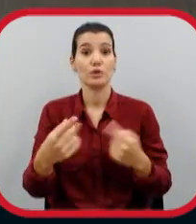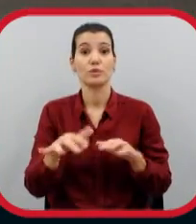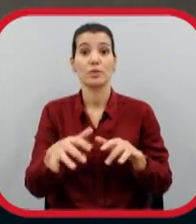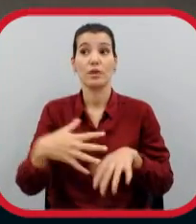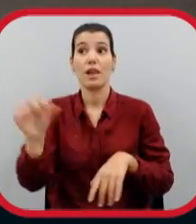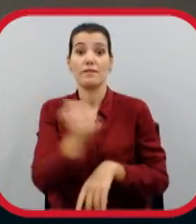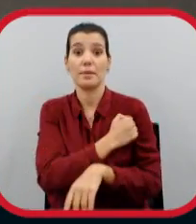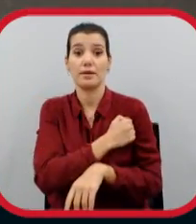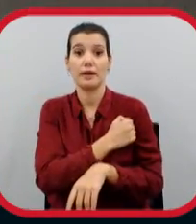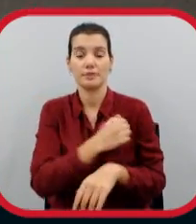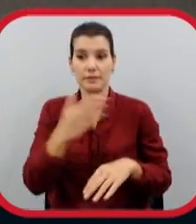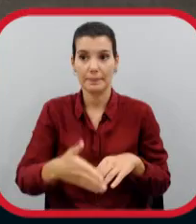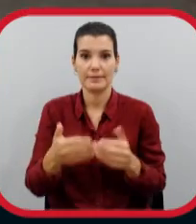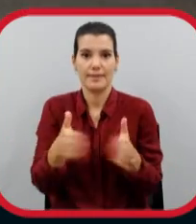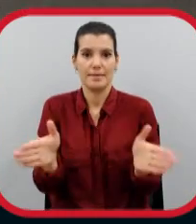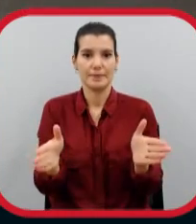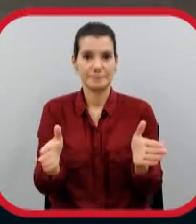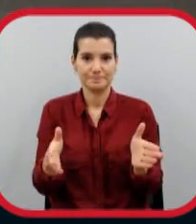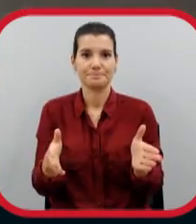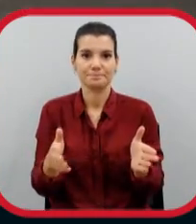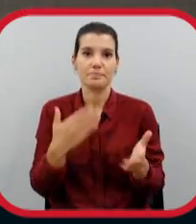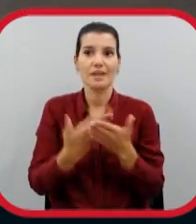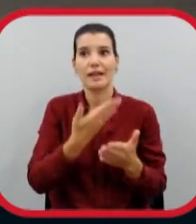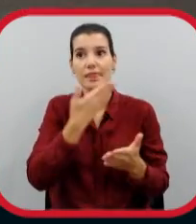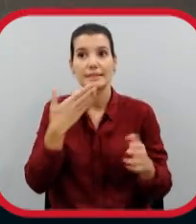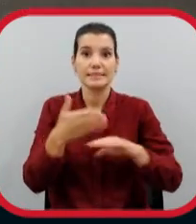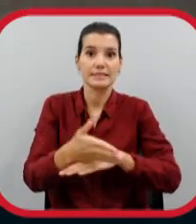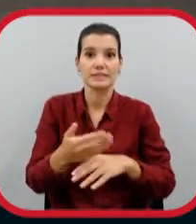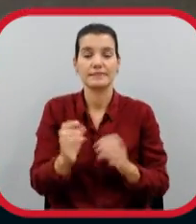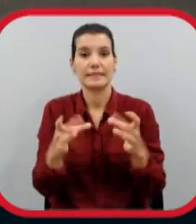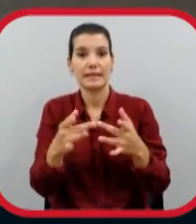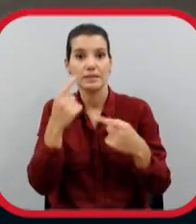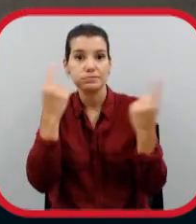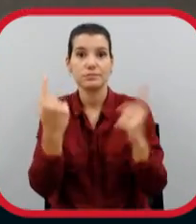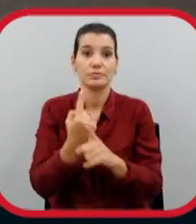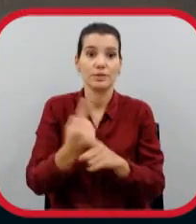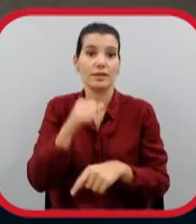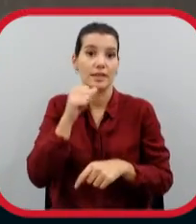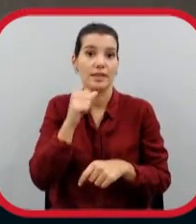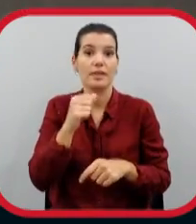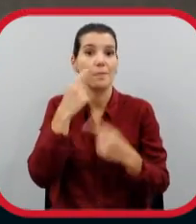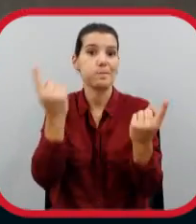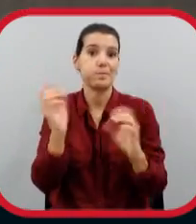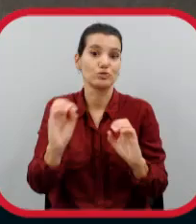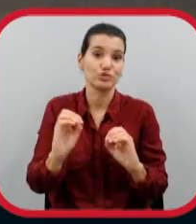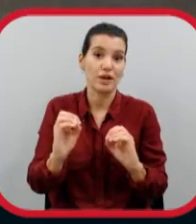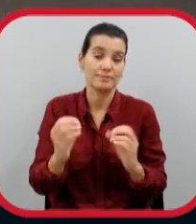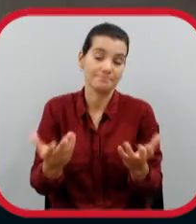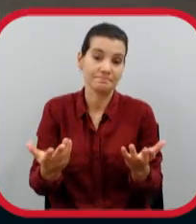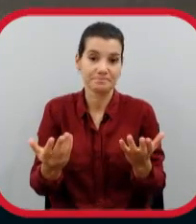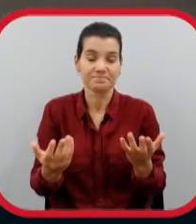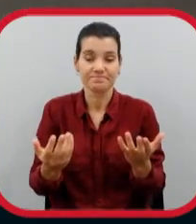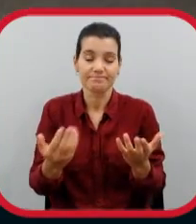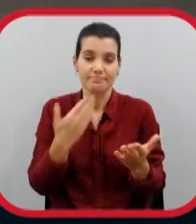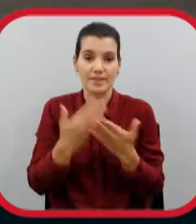estavam lá dentro, e de repente as pessoas foram para casa e foi preciso abrir e tornar mais acessíveis e expor na internet coisas que normalmente